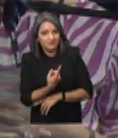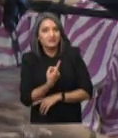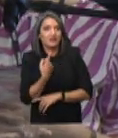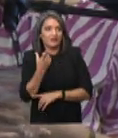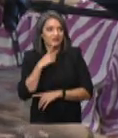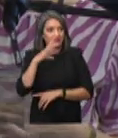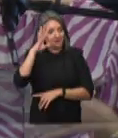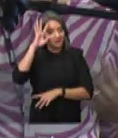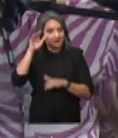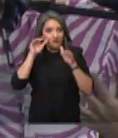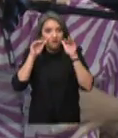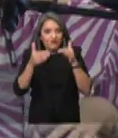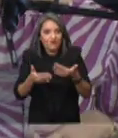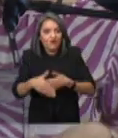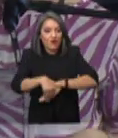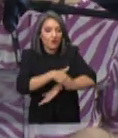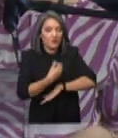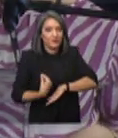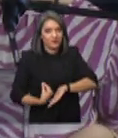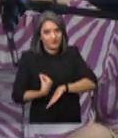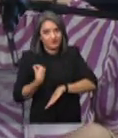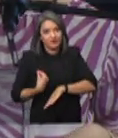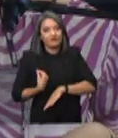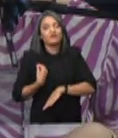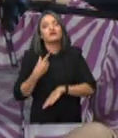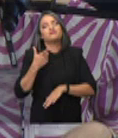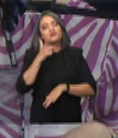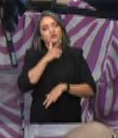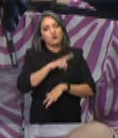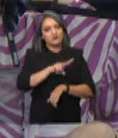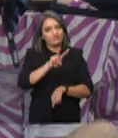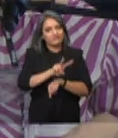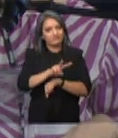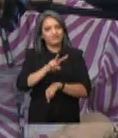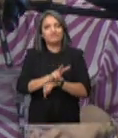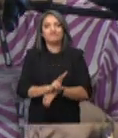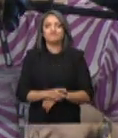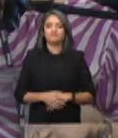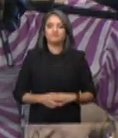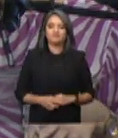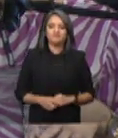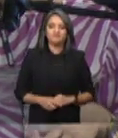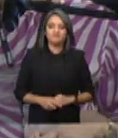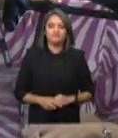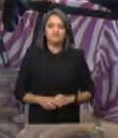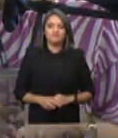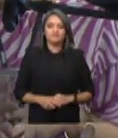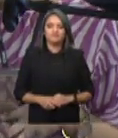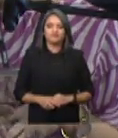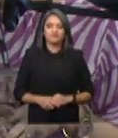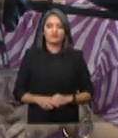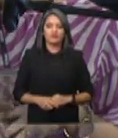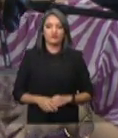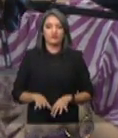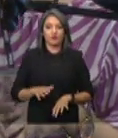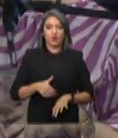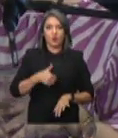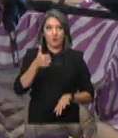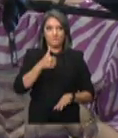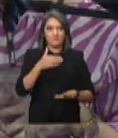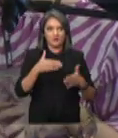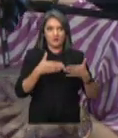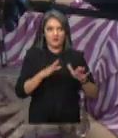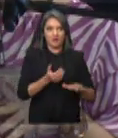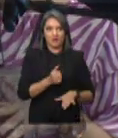população em situação de rua nós conseguimos atender com esse com esses abrigos o primeiro abrigo foi